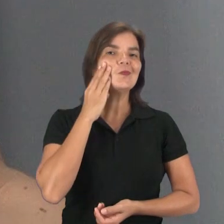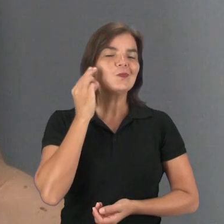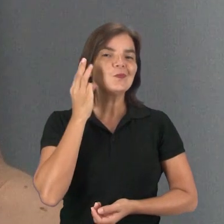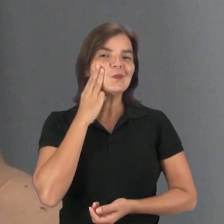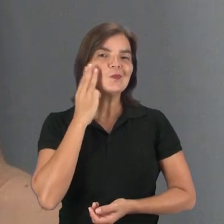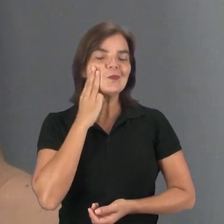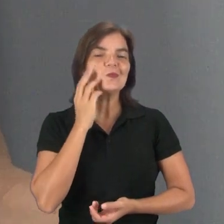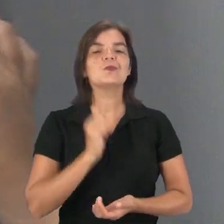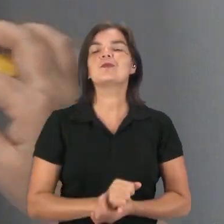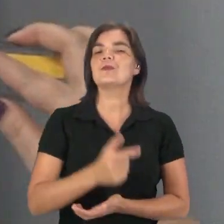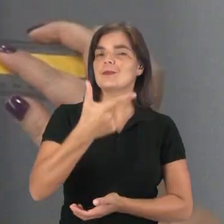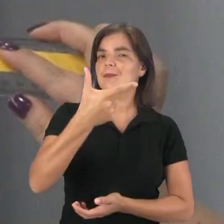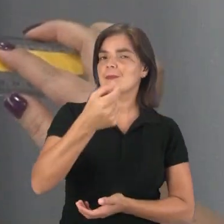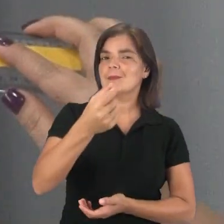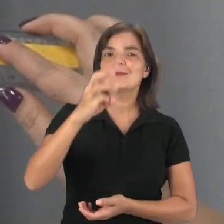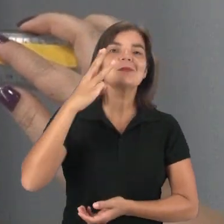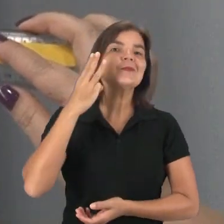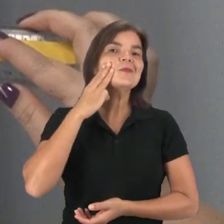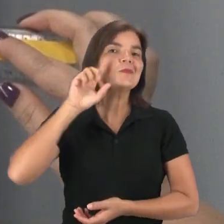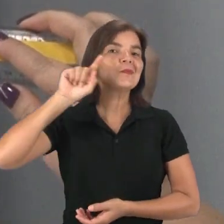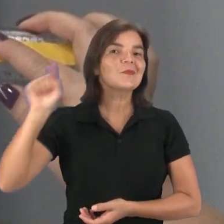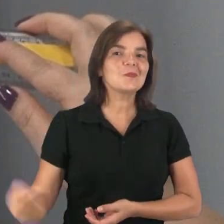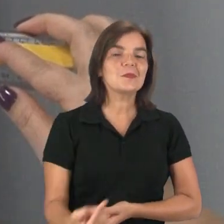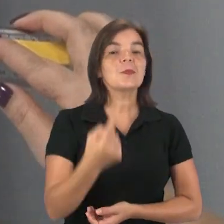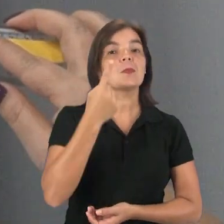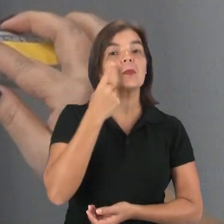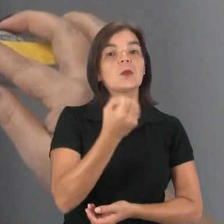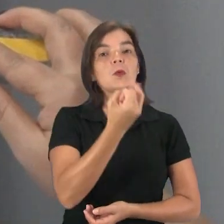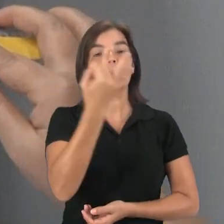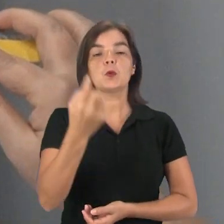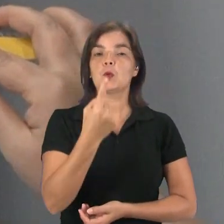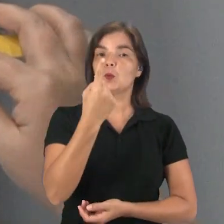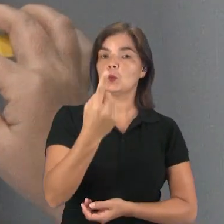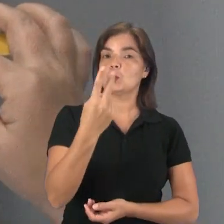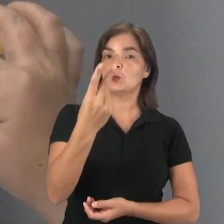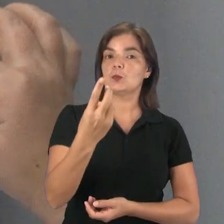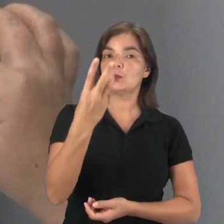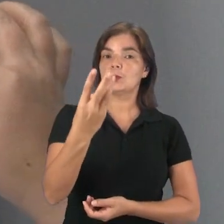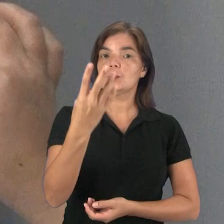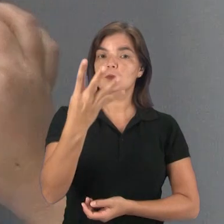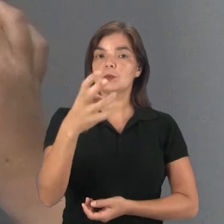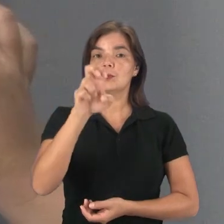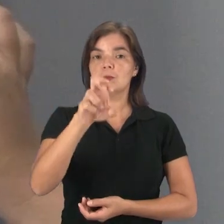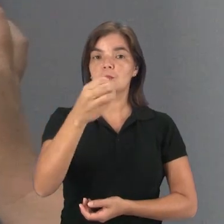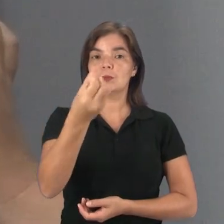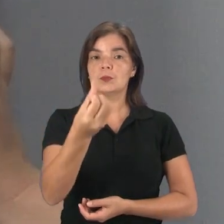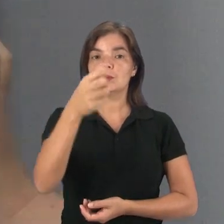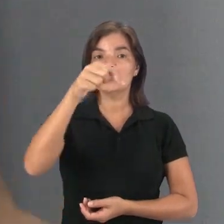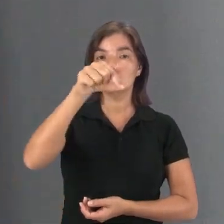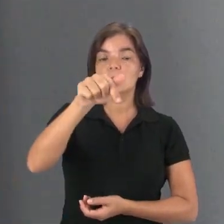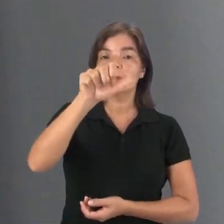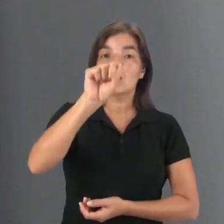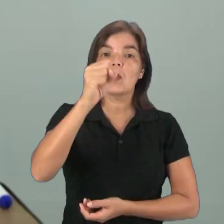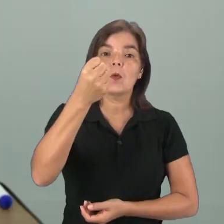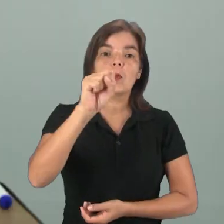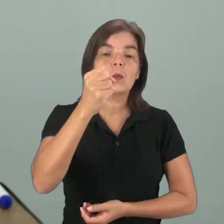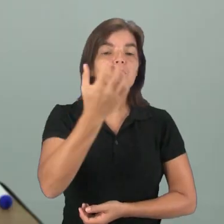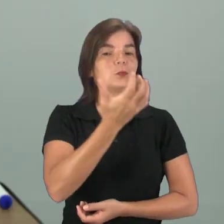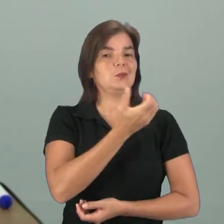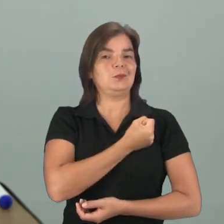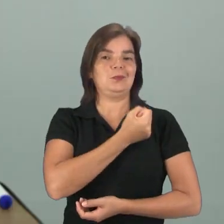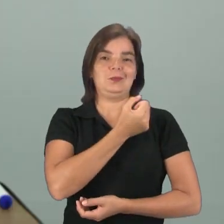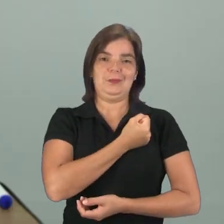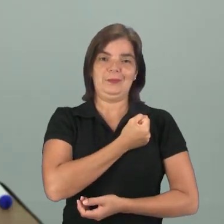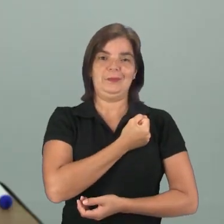Aqui nós vamos ter 20 milhões. Olha a quantidade de algarismo que tem. 1, 2, 3, 4, 5, 6, 7, 8